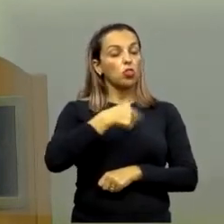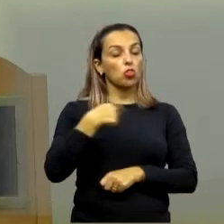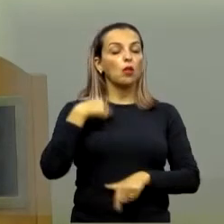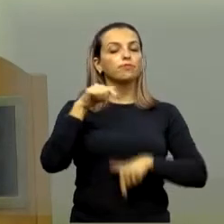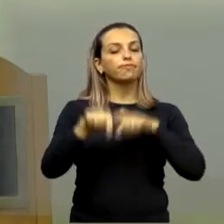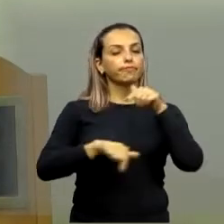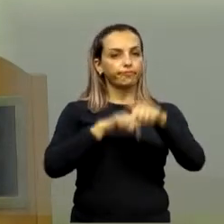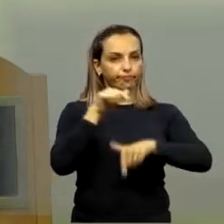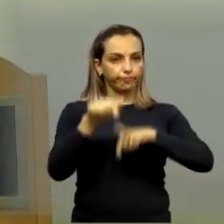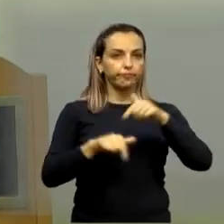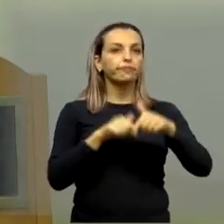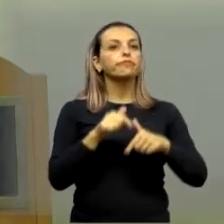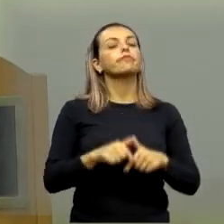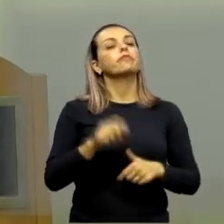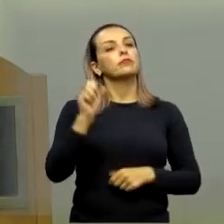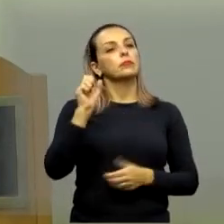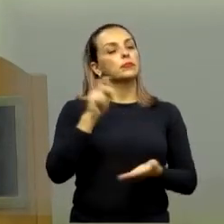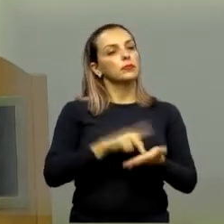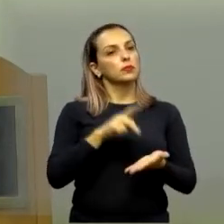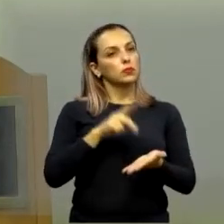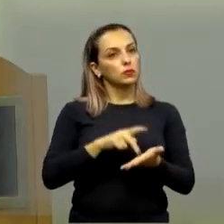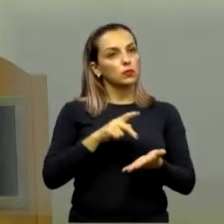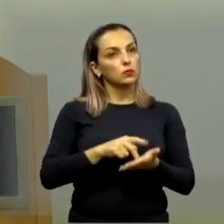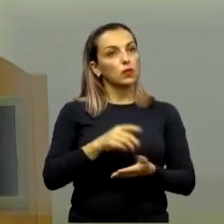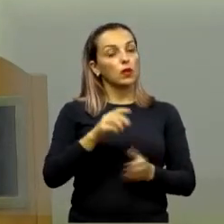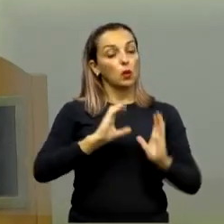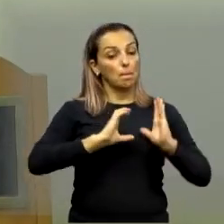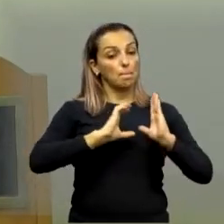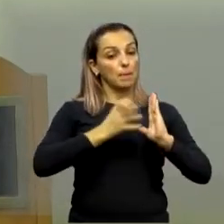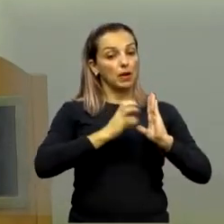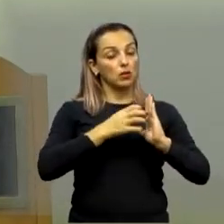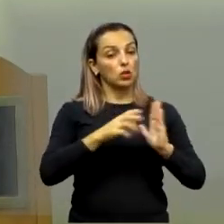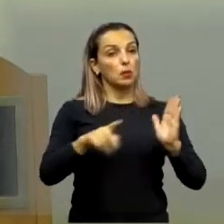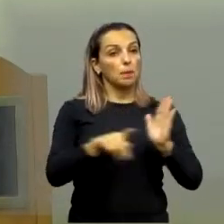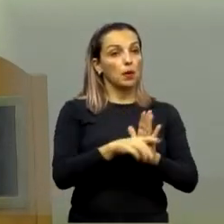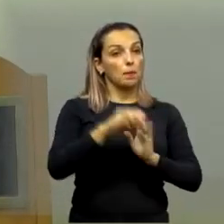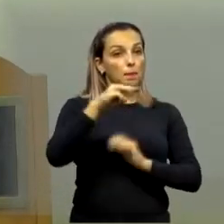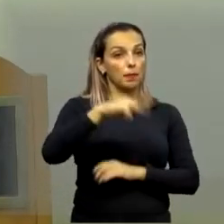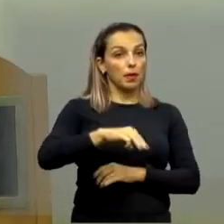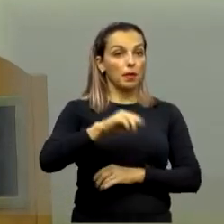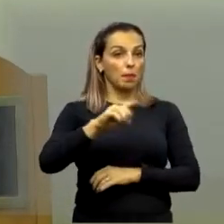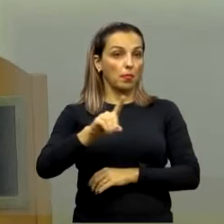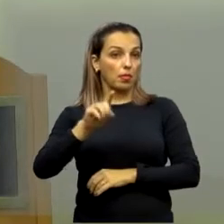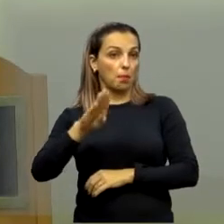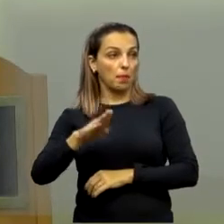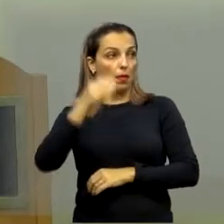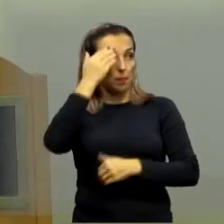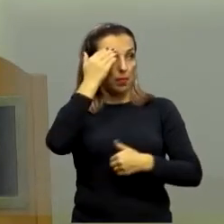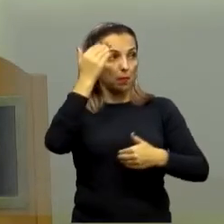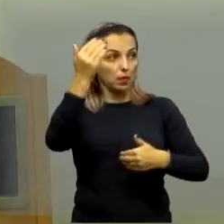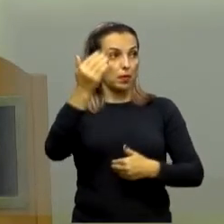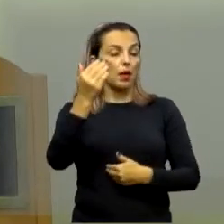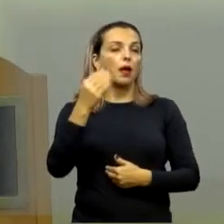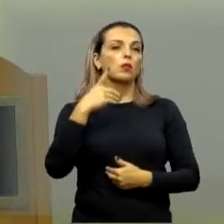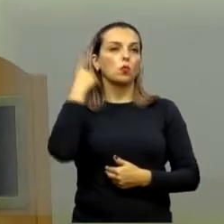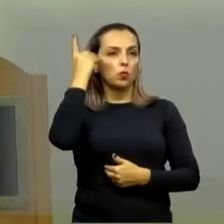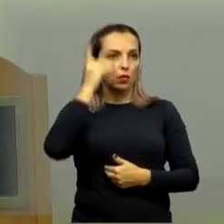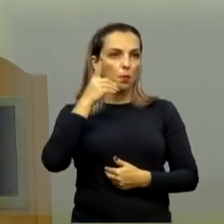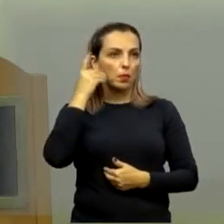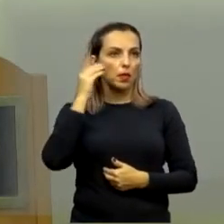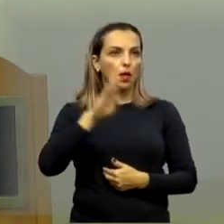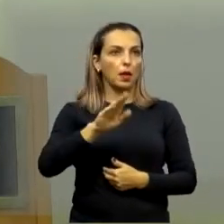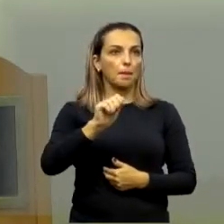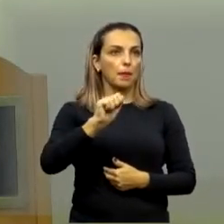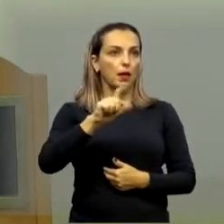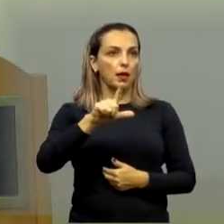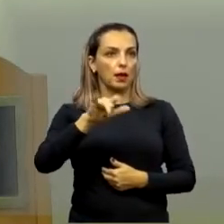né nosso o nosso partido né do MDB gente agradece muito o deputado Baleia Rossi Presidente Nacional